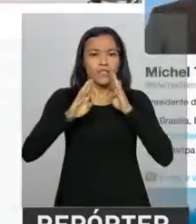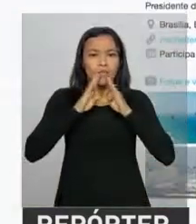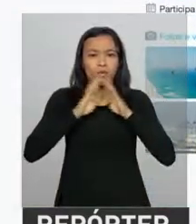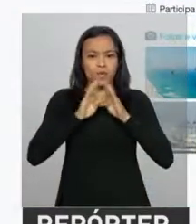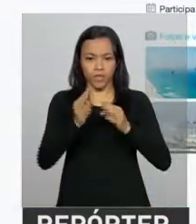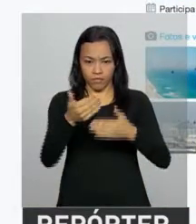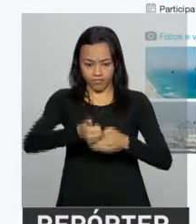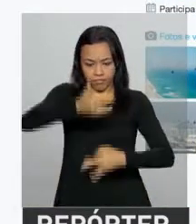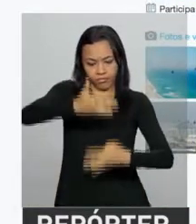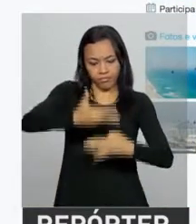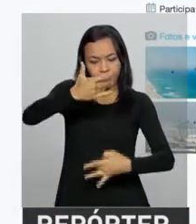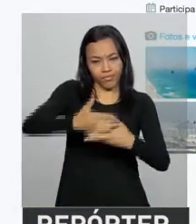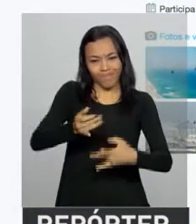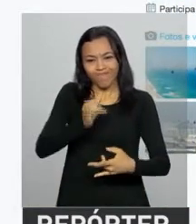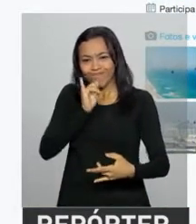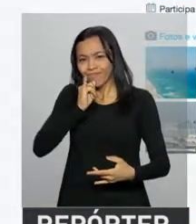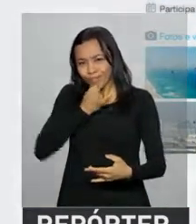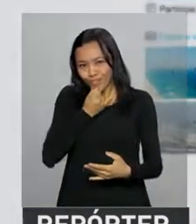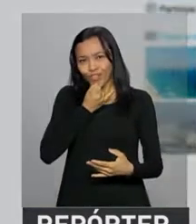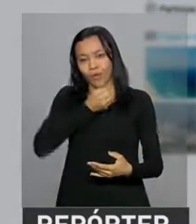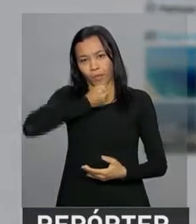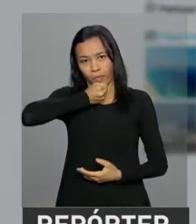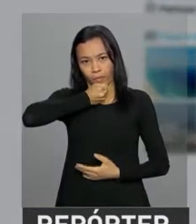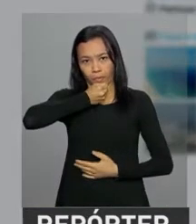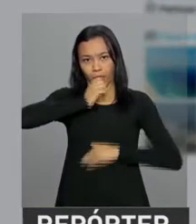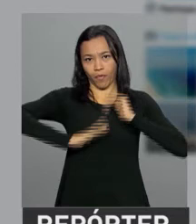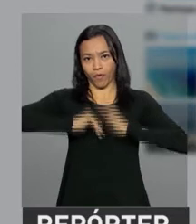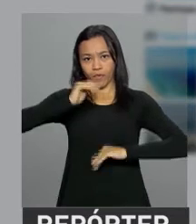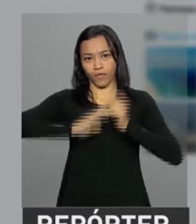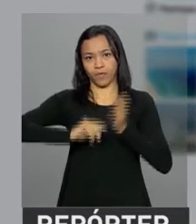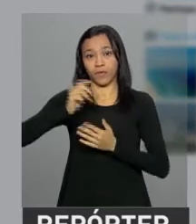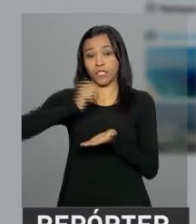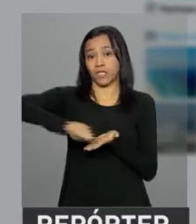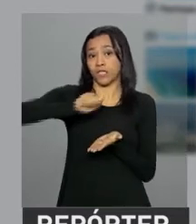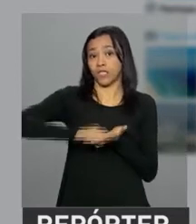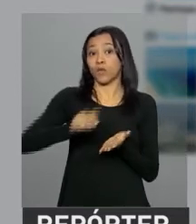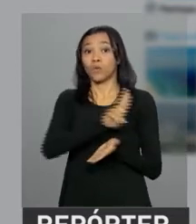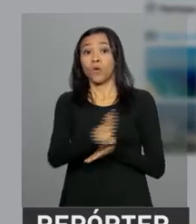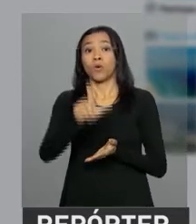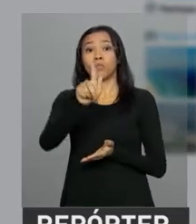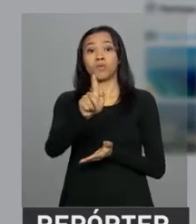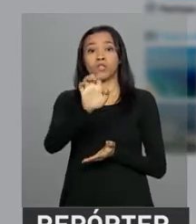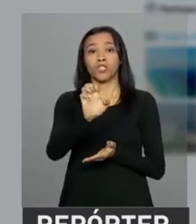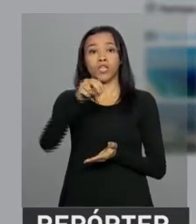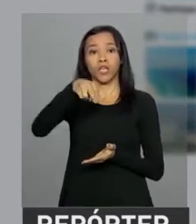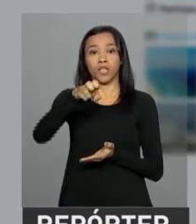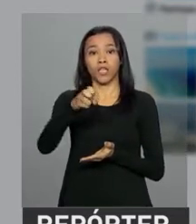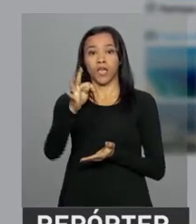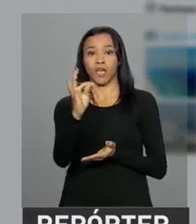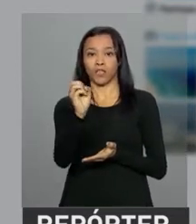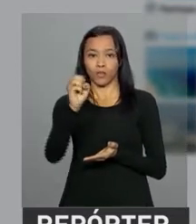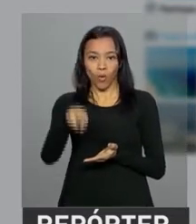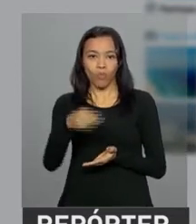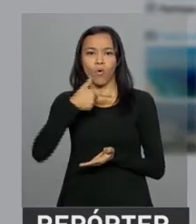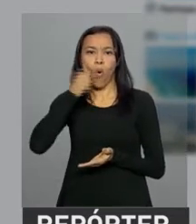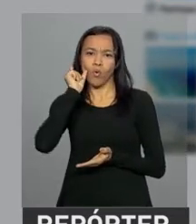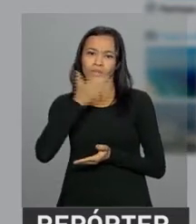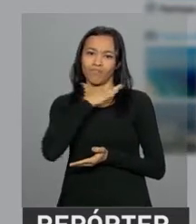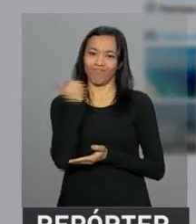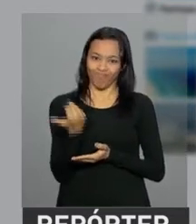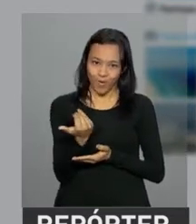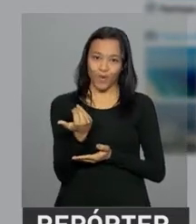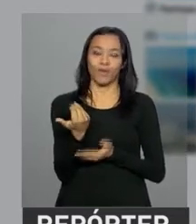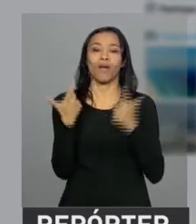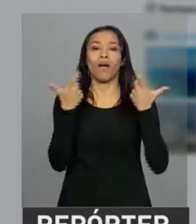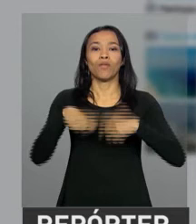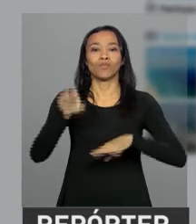Michel Temer lamentou a morte do jornalista e escritor Geneton Moraes Neto, que faleceu ontem, segunda-feira, no